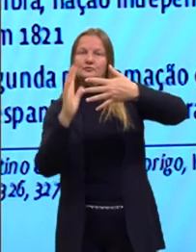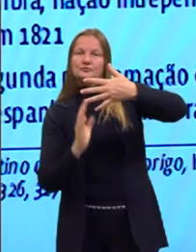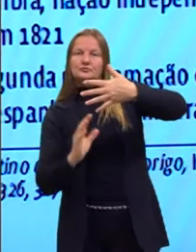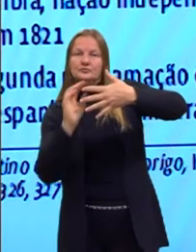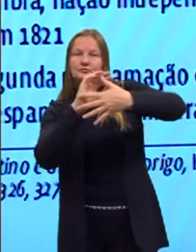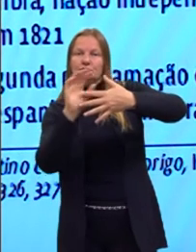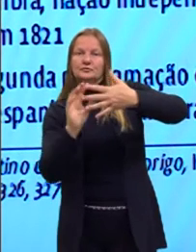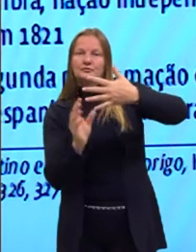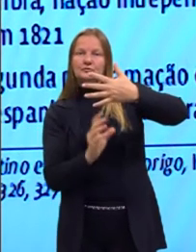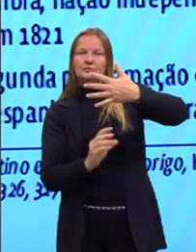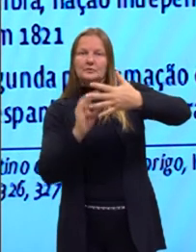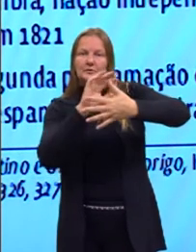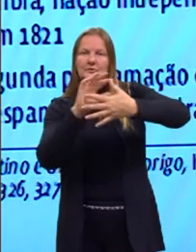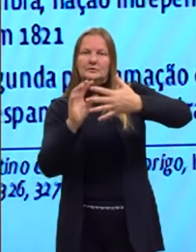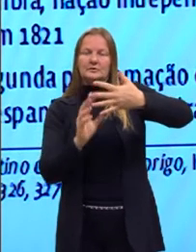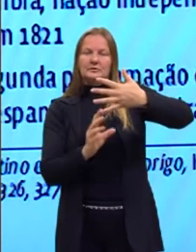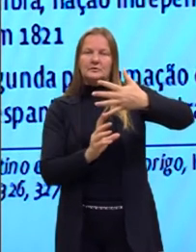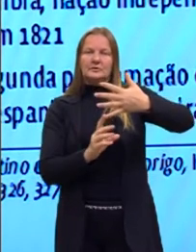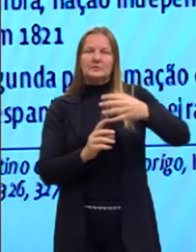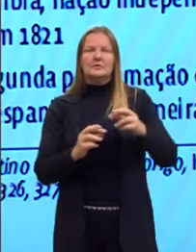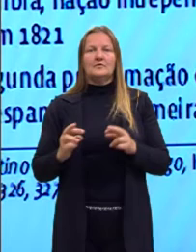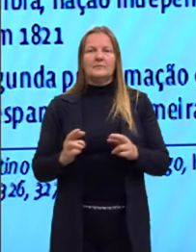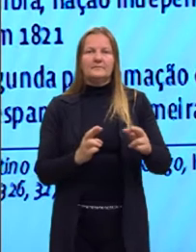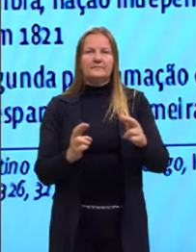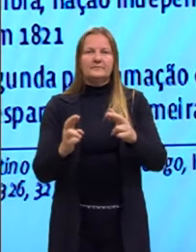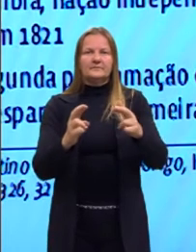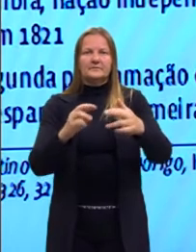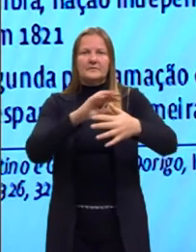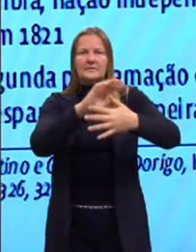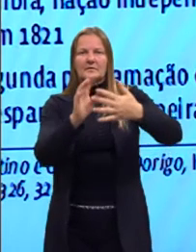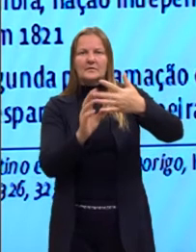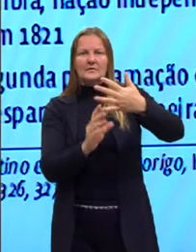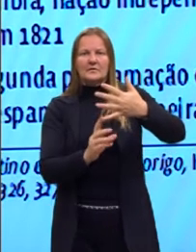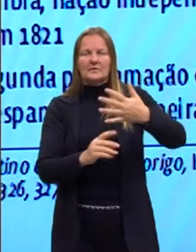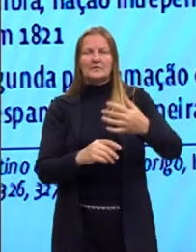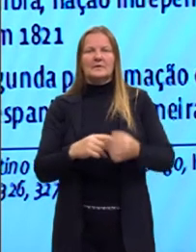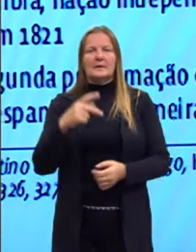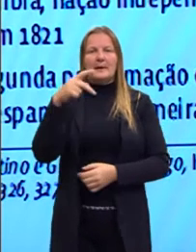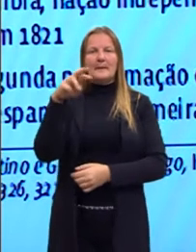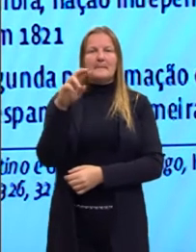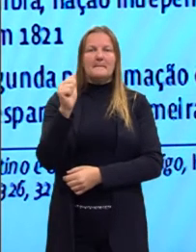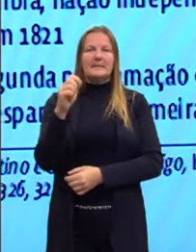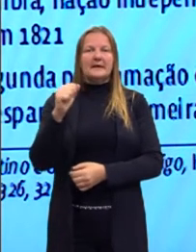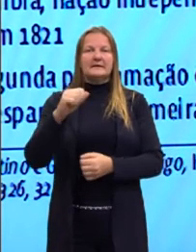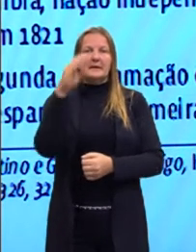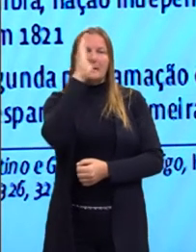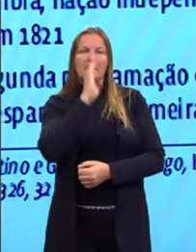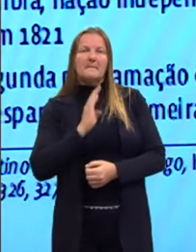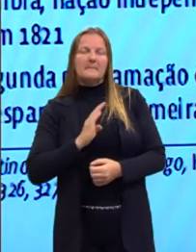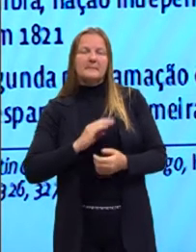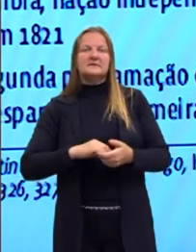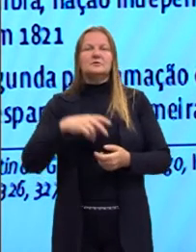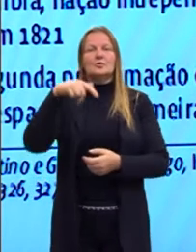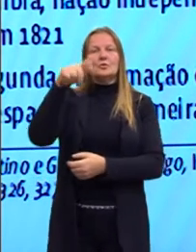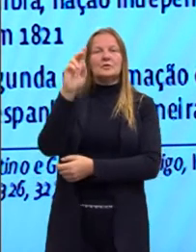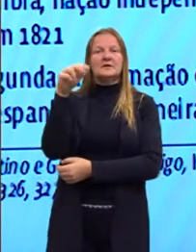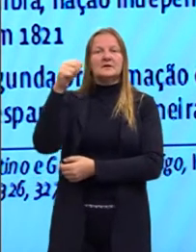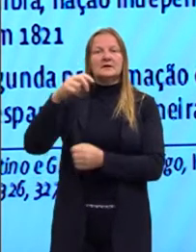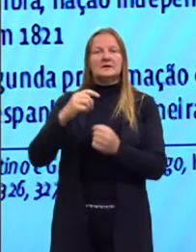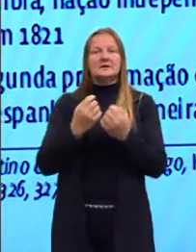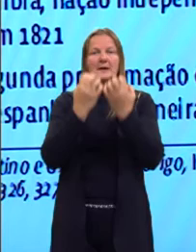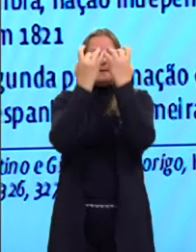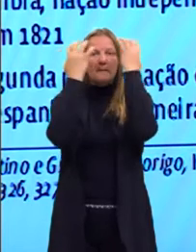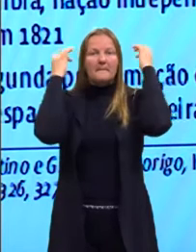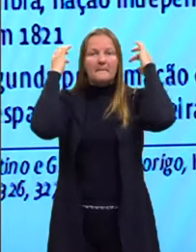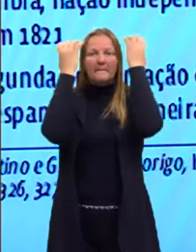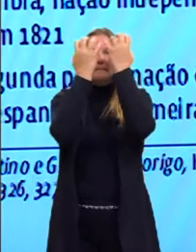em que principalmente né pelo pelo pelo escoamento da Prata Brasil guianas né México e América